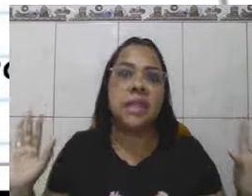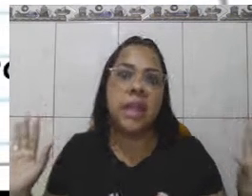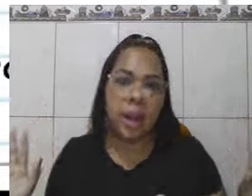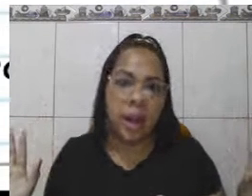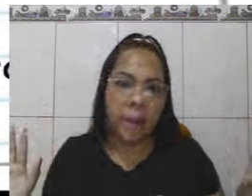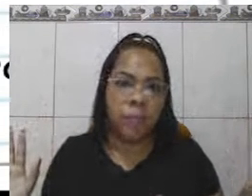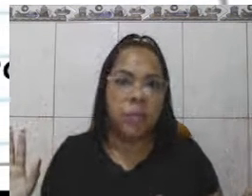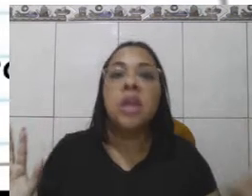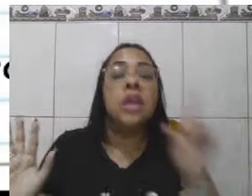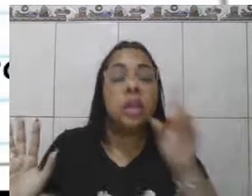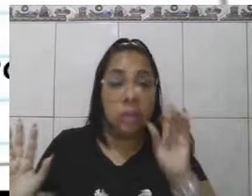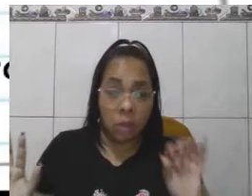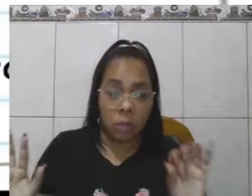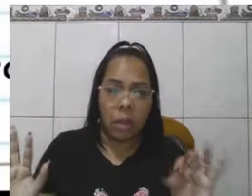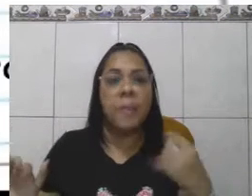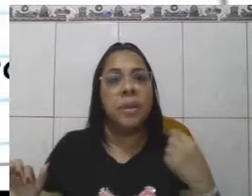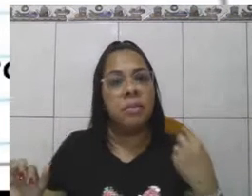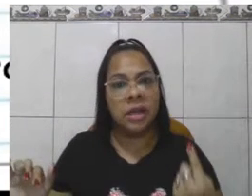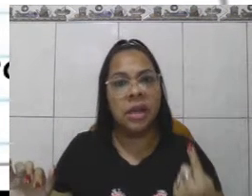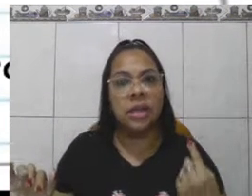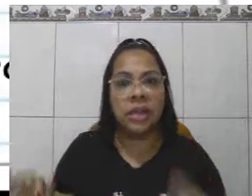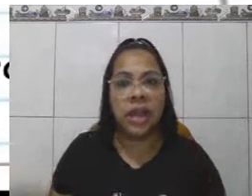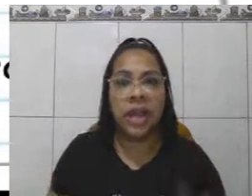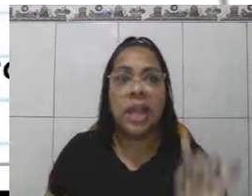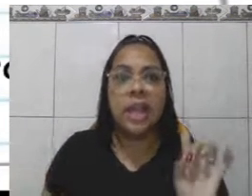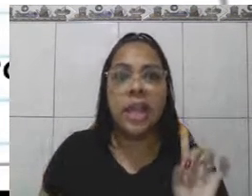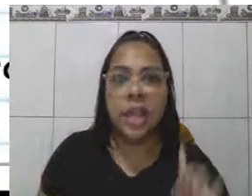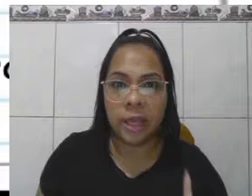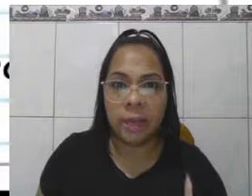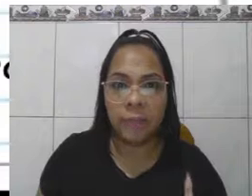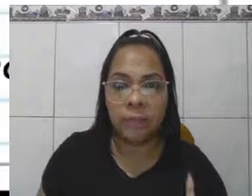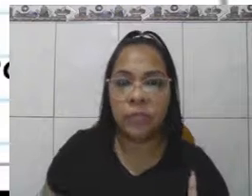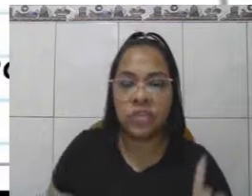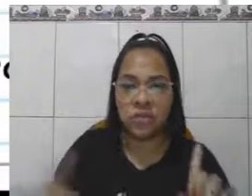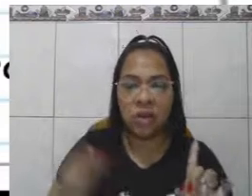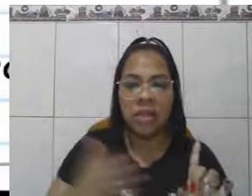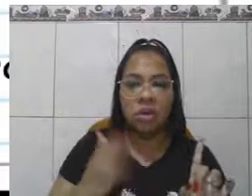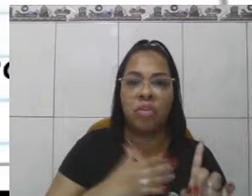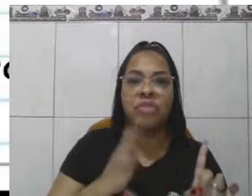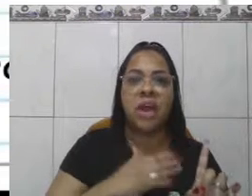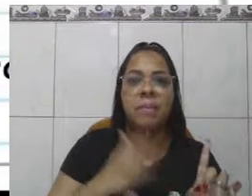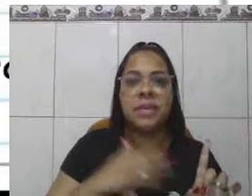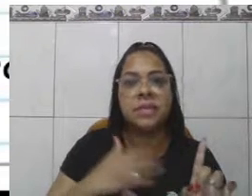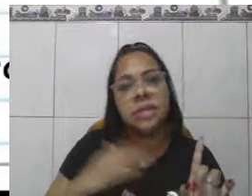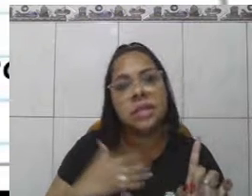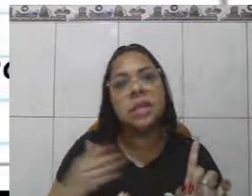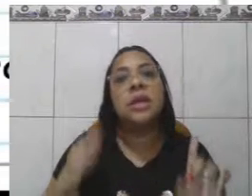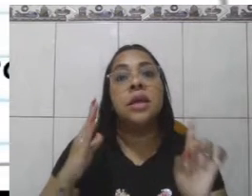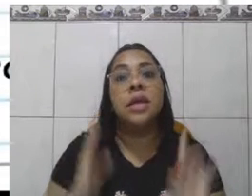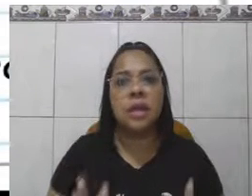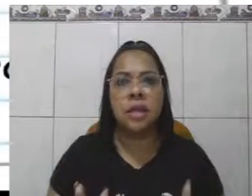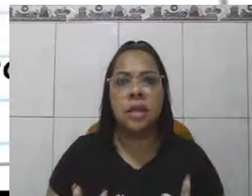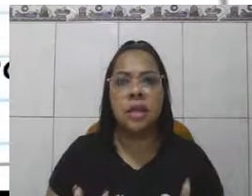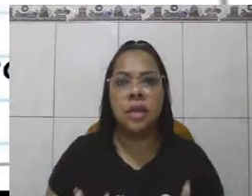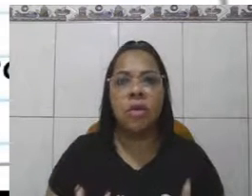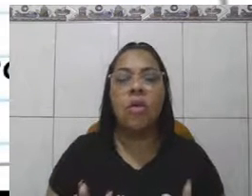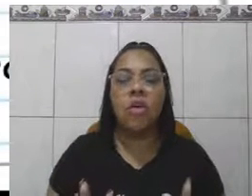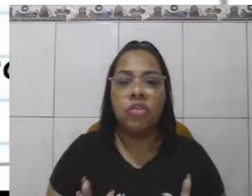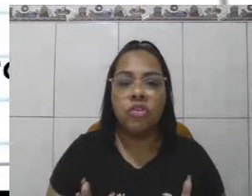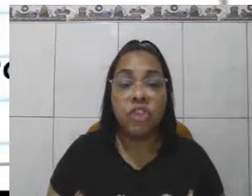é estrela. Então, a primeira letra é E. Vocês vão lá na aula, A, B, C, D,